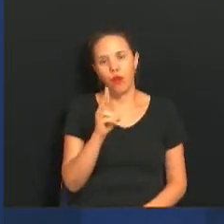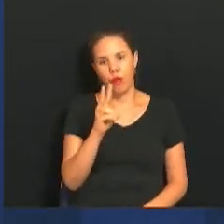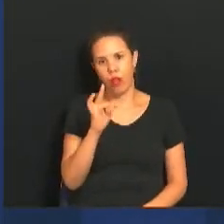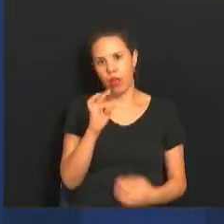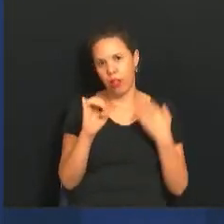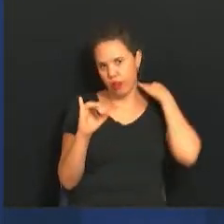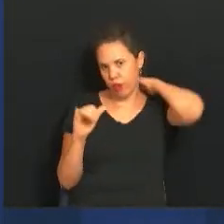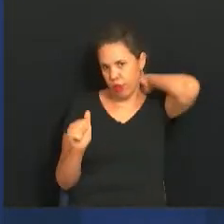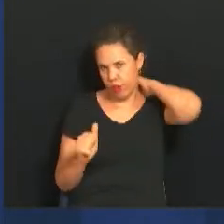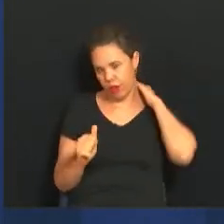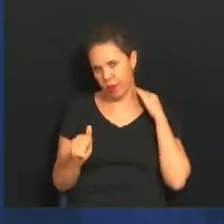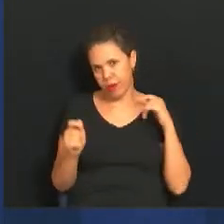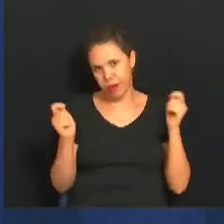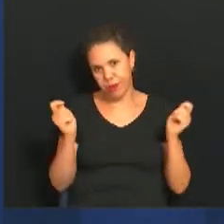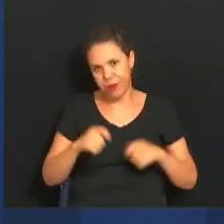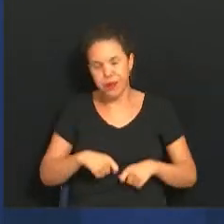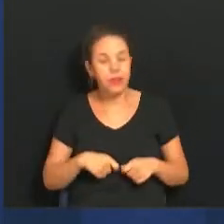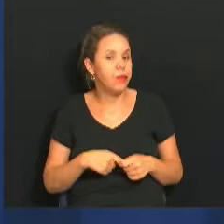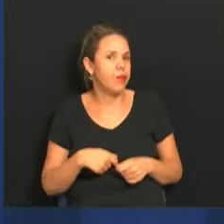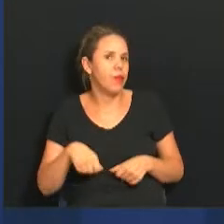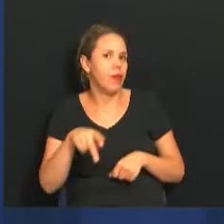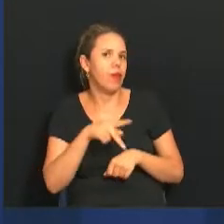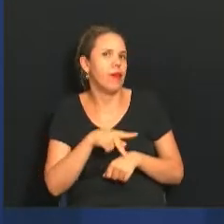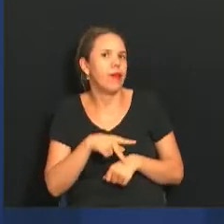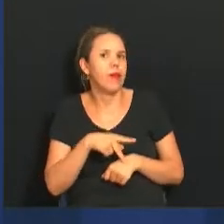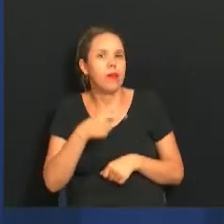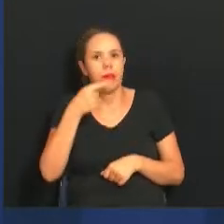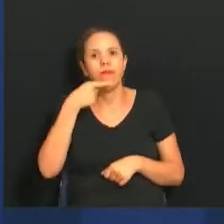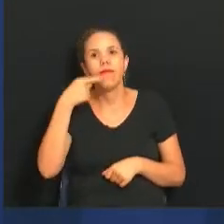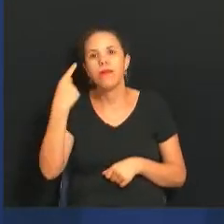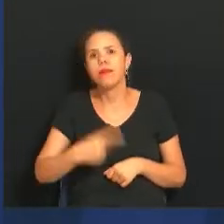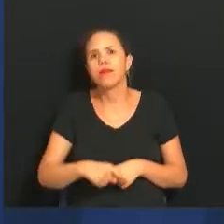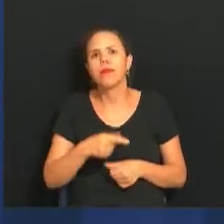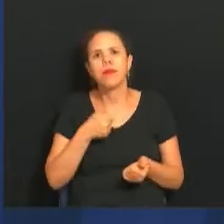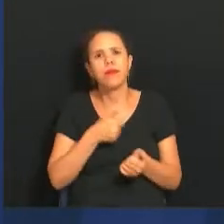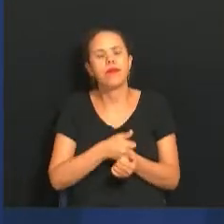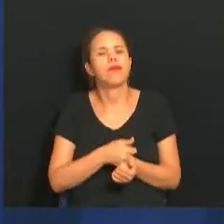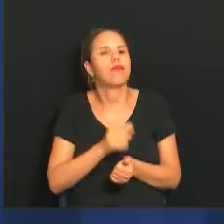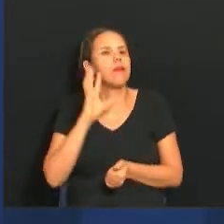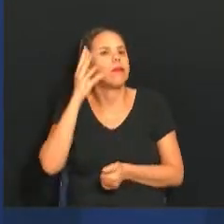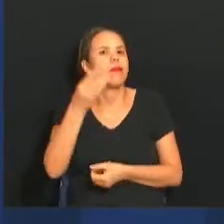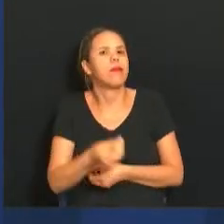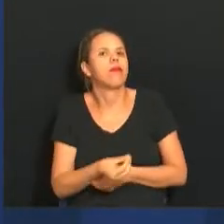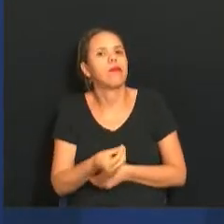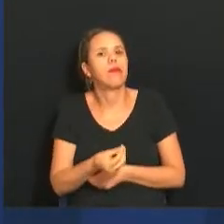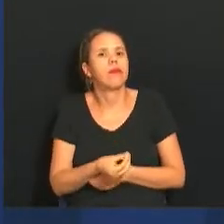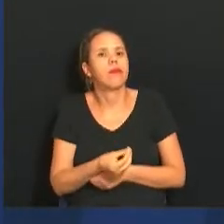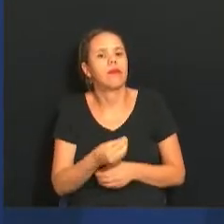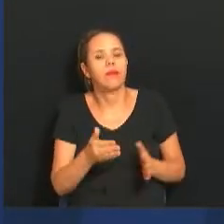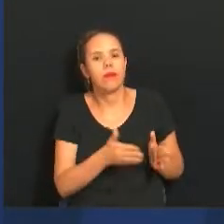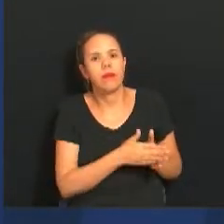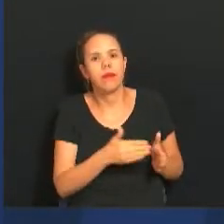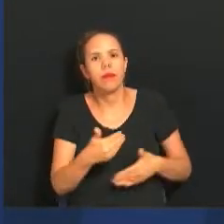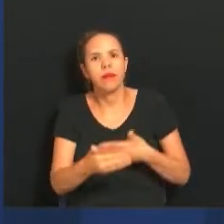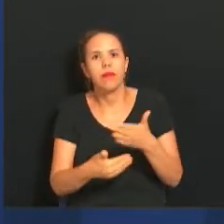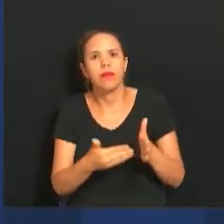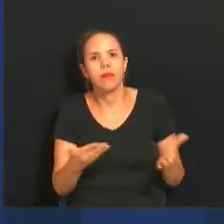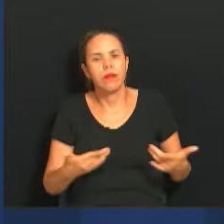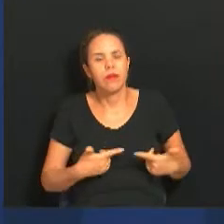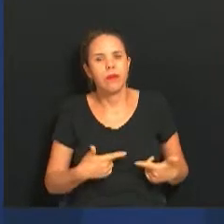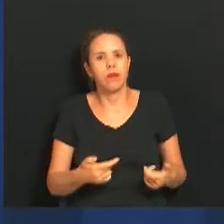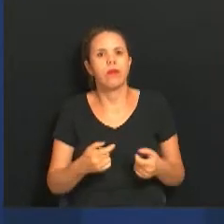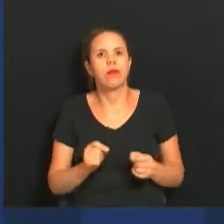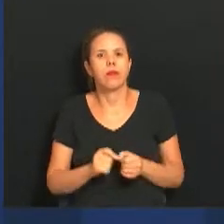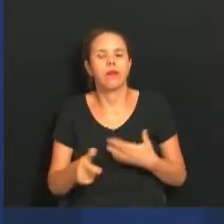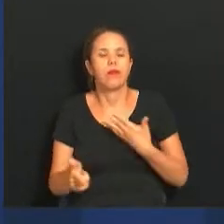potências estariam cercando o país, a Rússia. Bom, para entendermos o estágio que está a guerra hoje, O